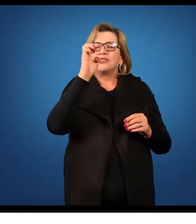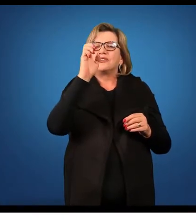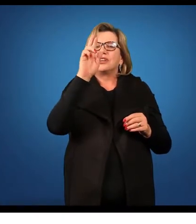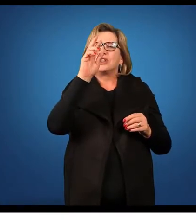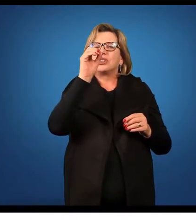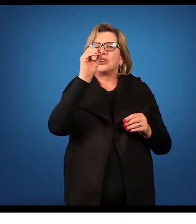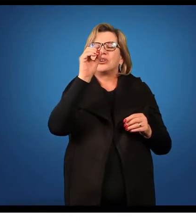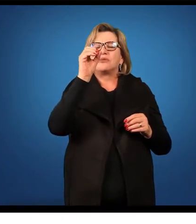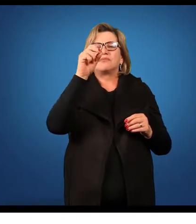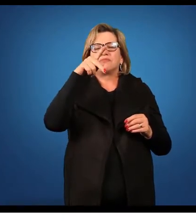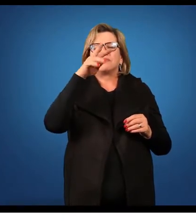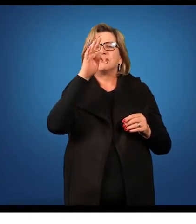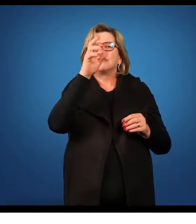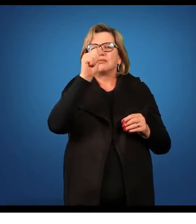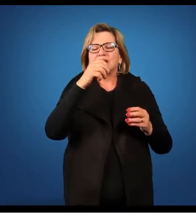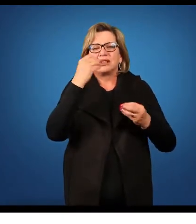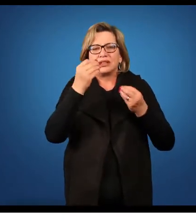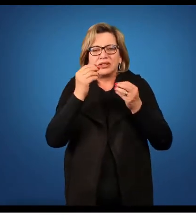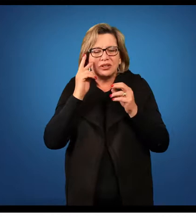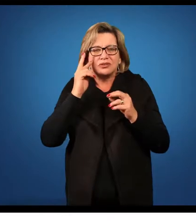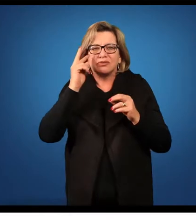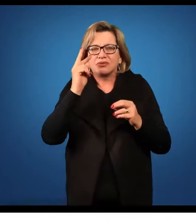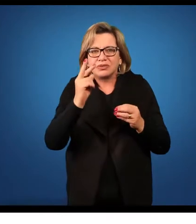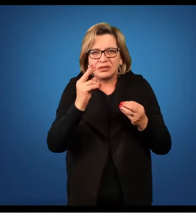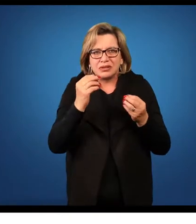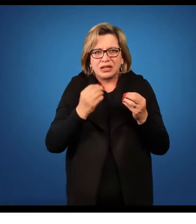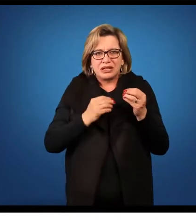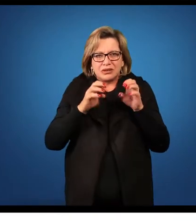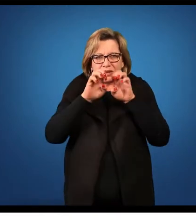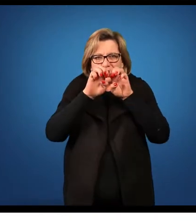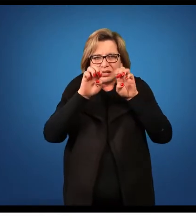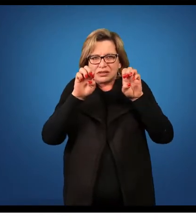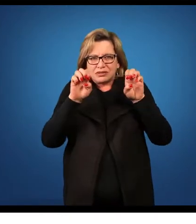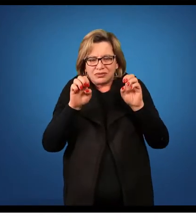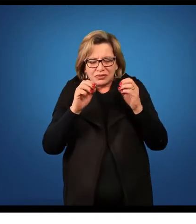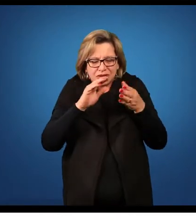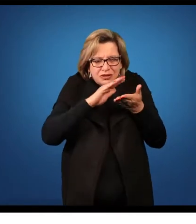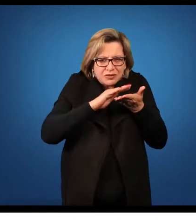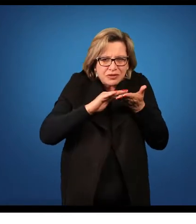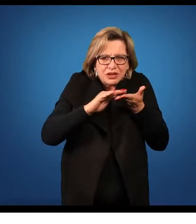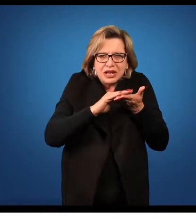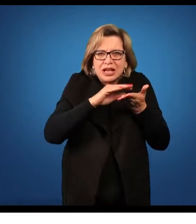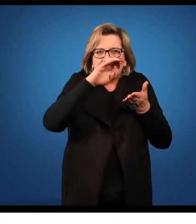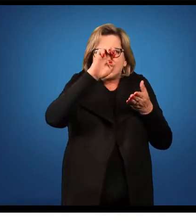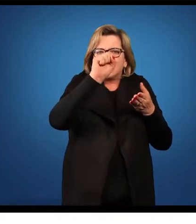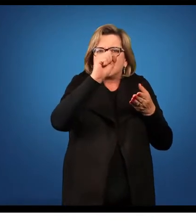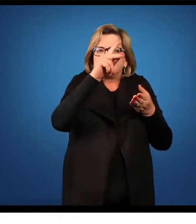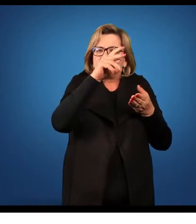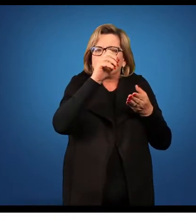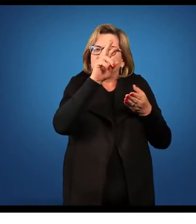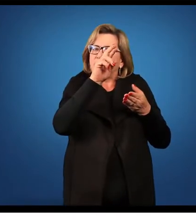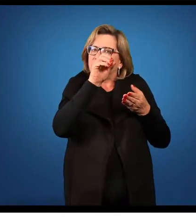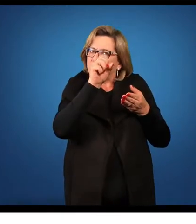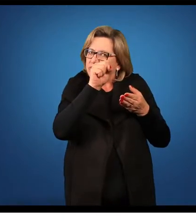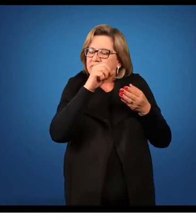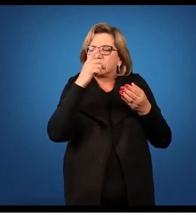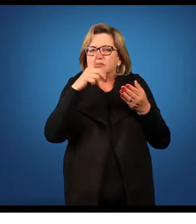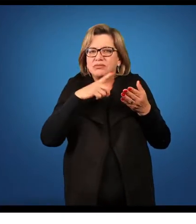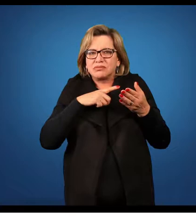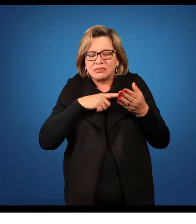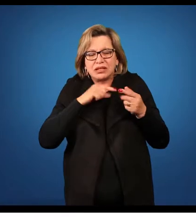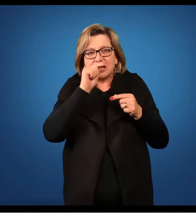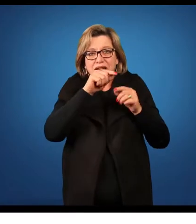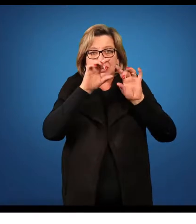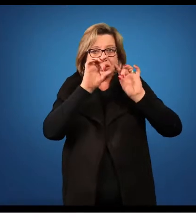geral, a morfologia externa, nós estamos vendo toda a estrutura esporofítica do vegetal. E, nesse caso em específico,